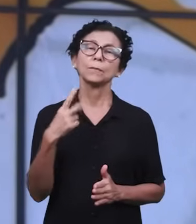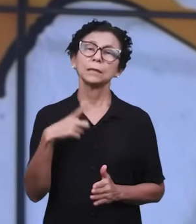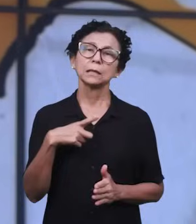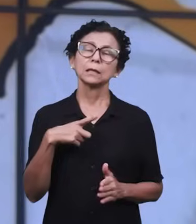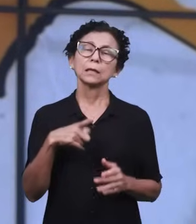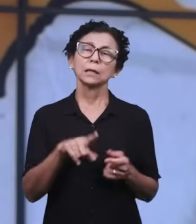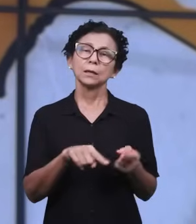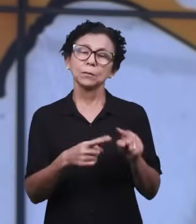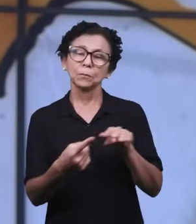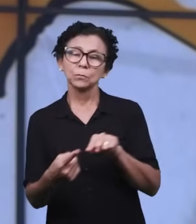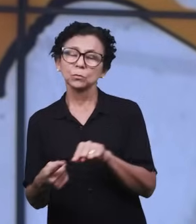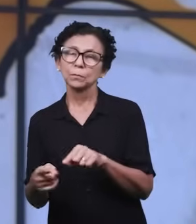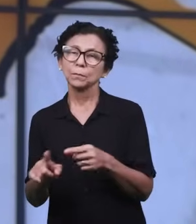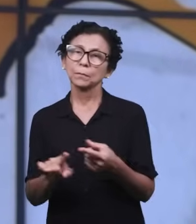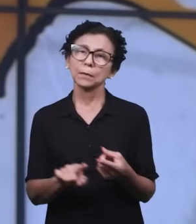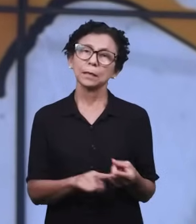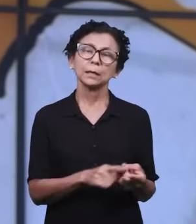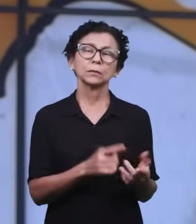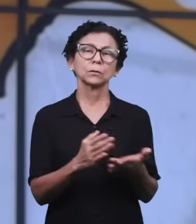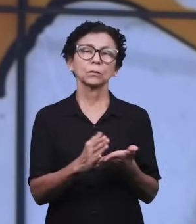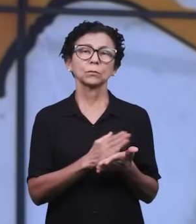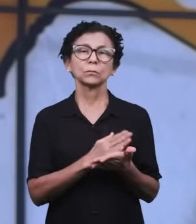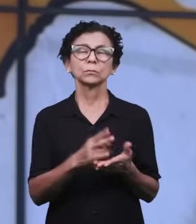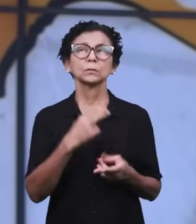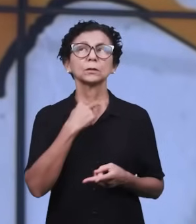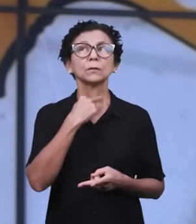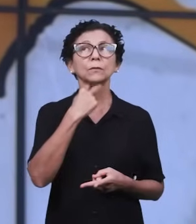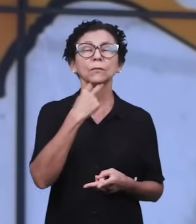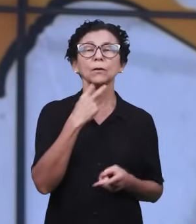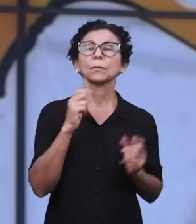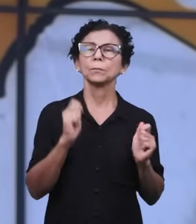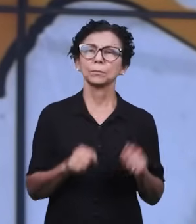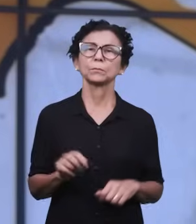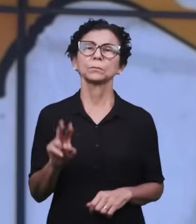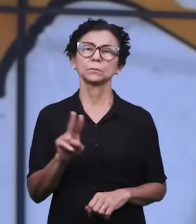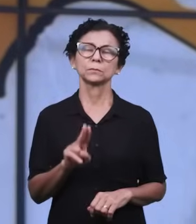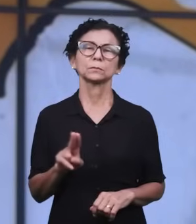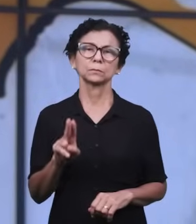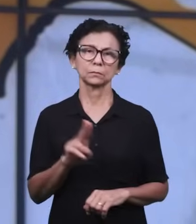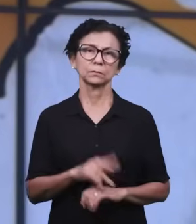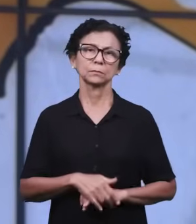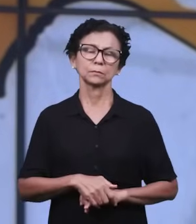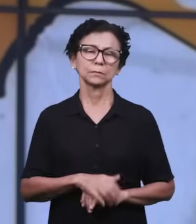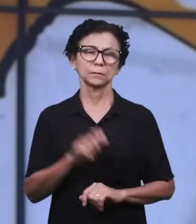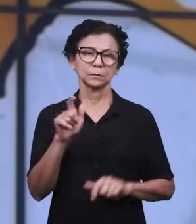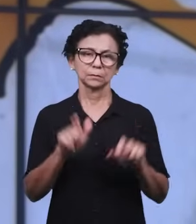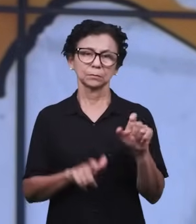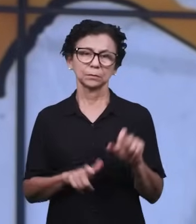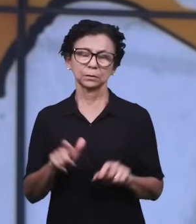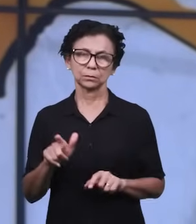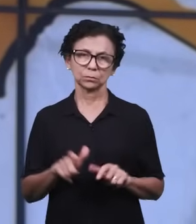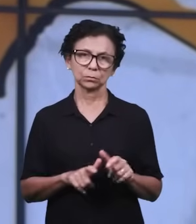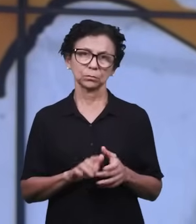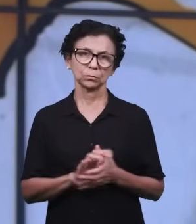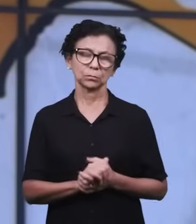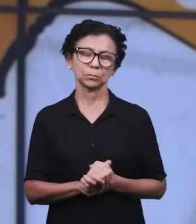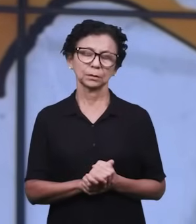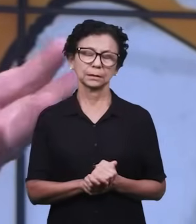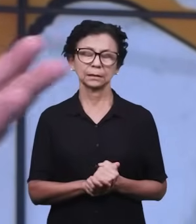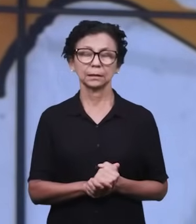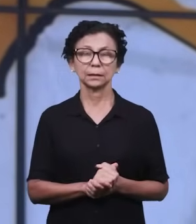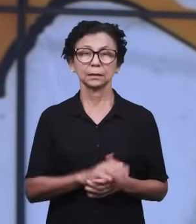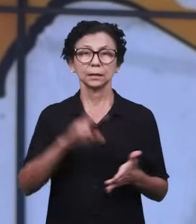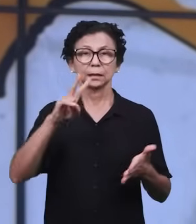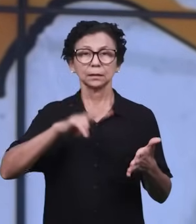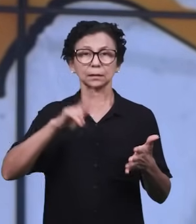escrita a melodia, né, alguns a 4 vozes, e também pode ser muito utilizado para irmãos que tocam lendo